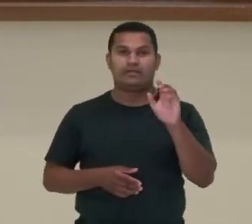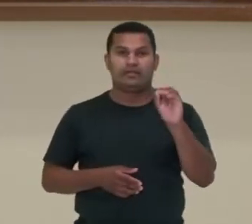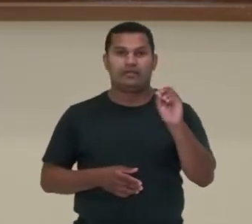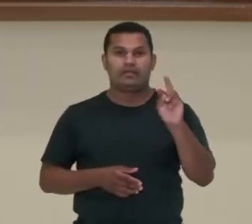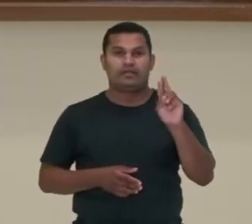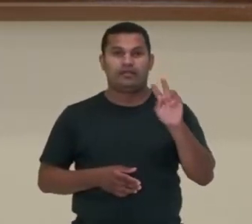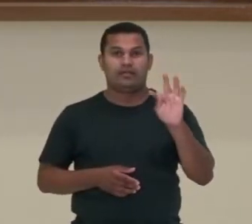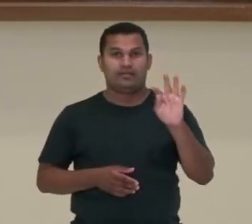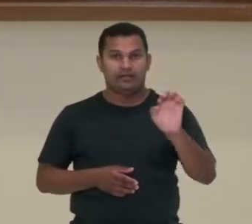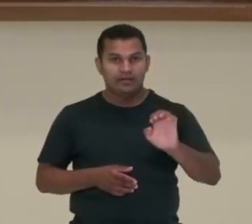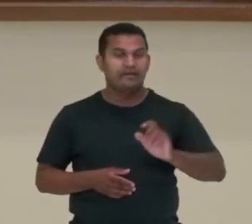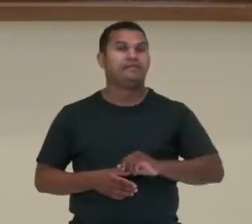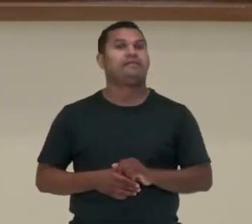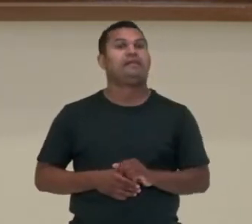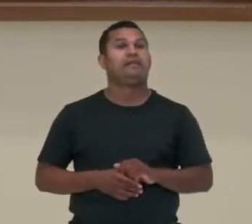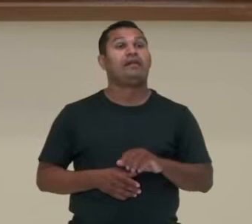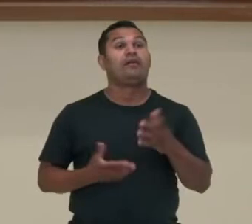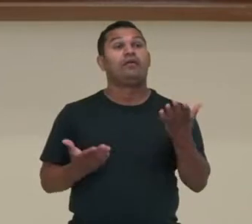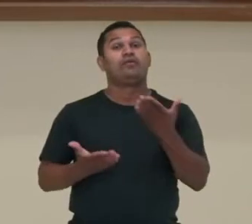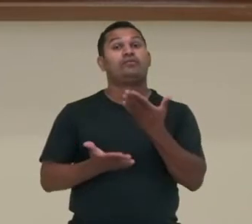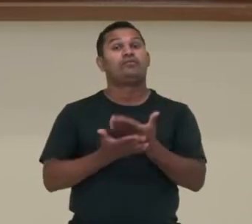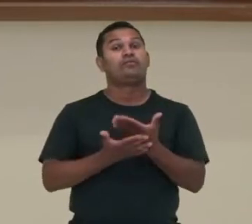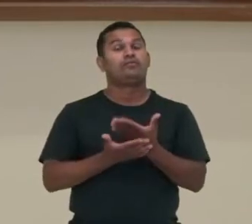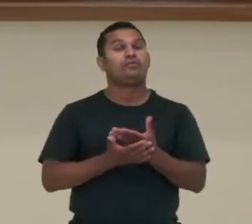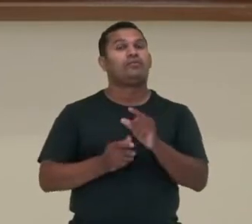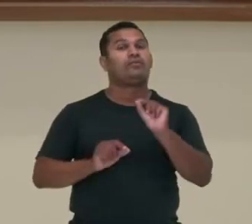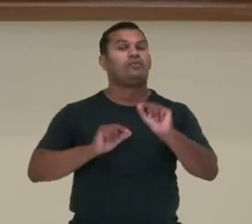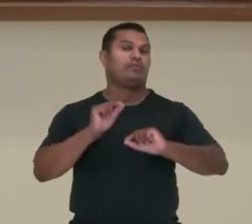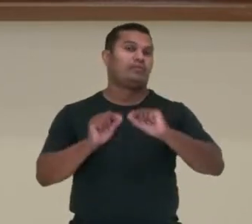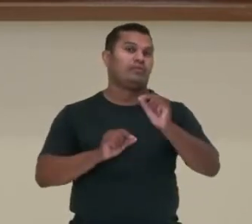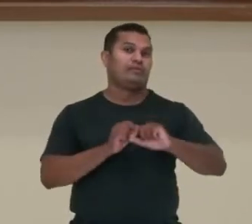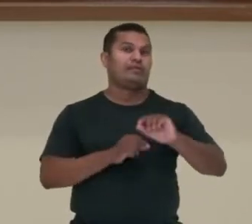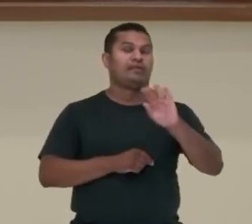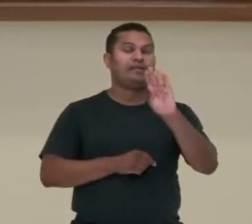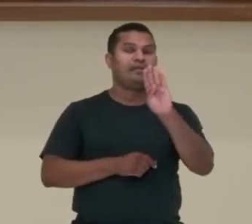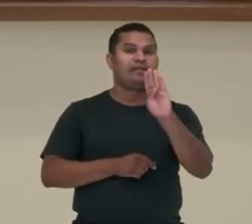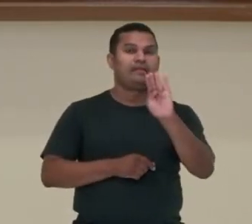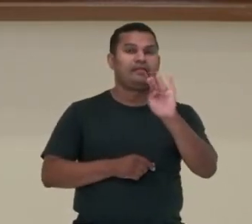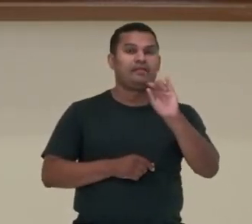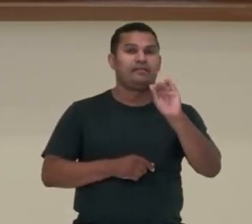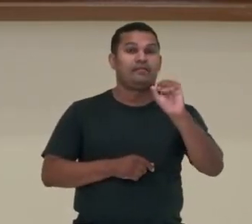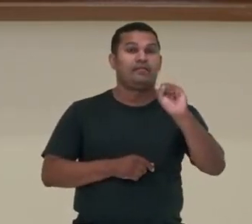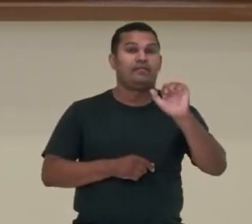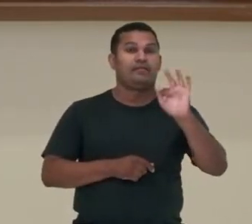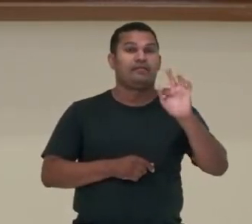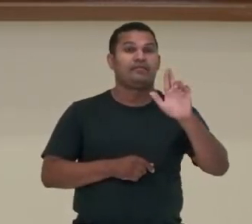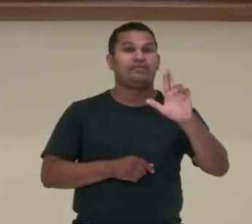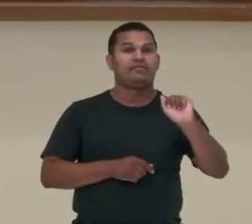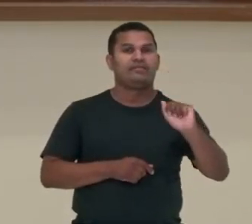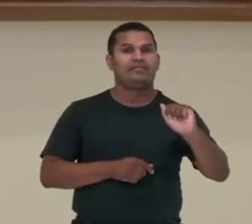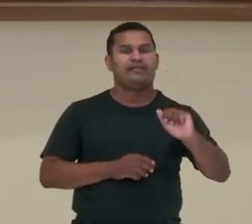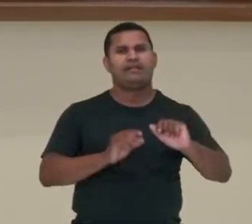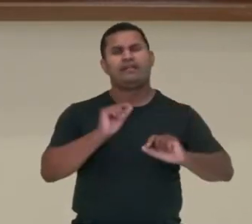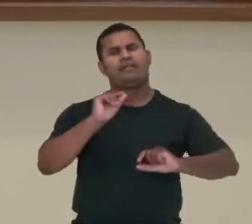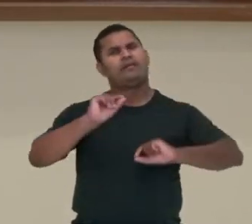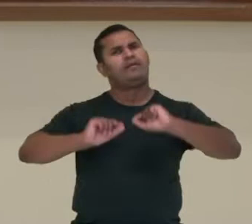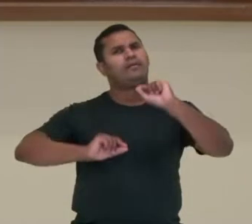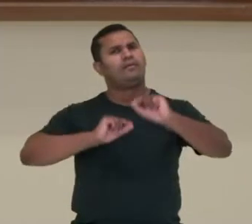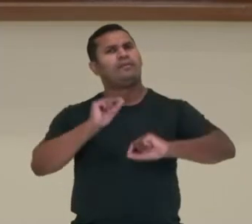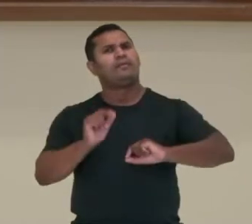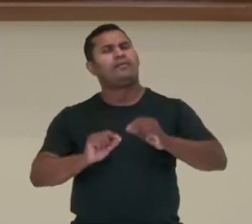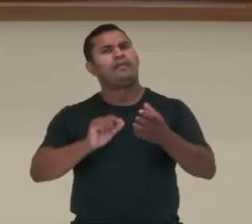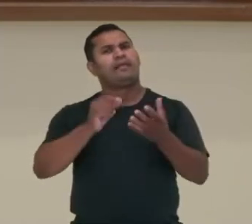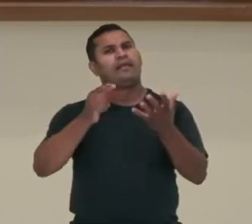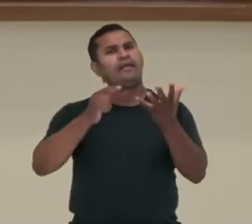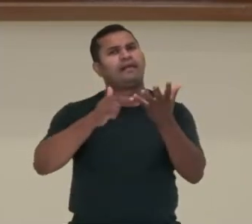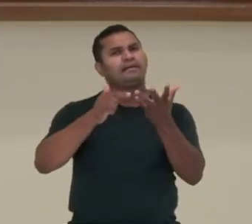estudo hoje sobre a biosfera. Quais são as características dessa parte do nosso planeta?